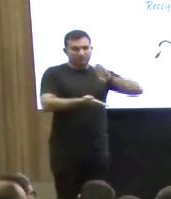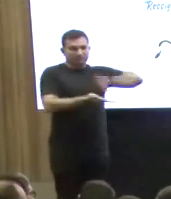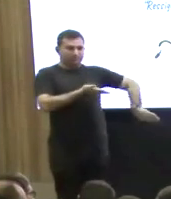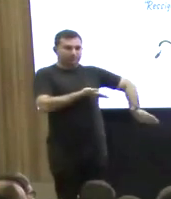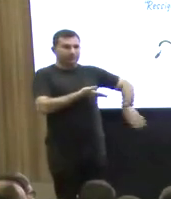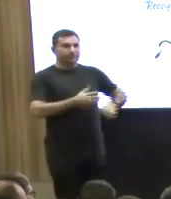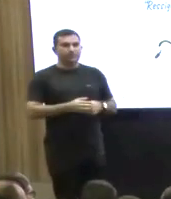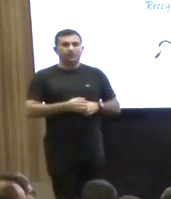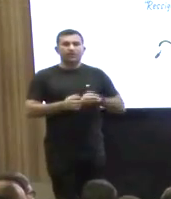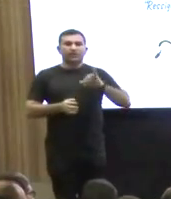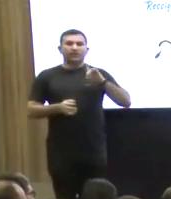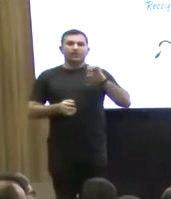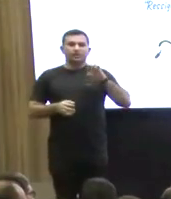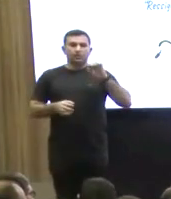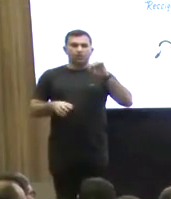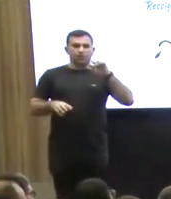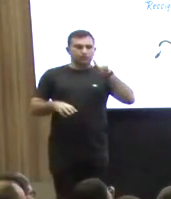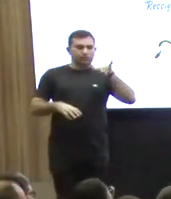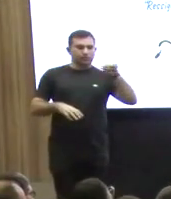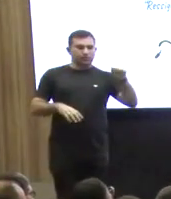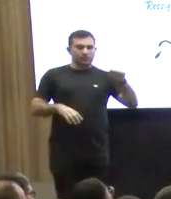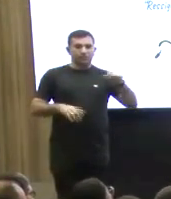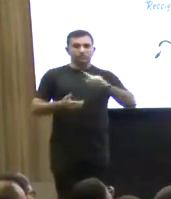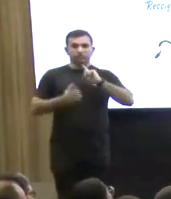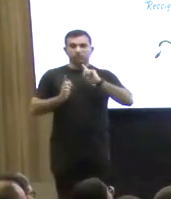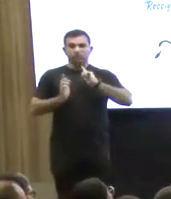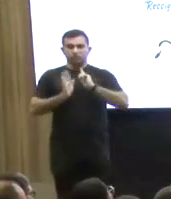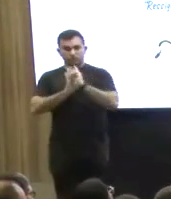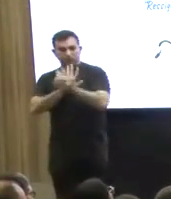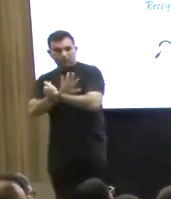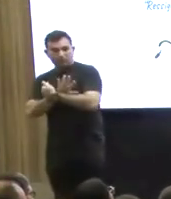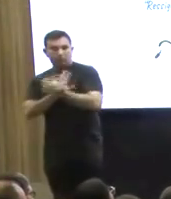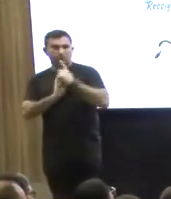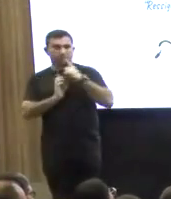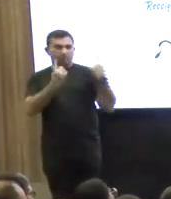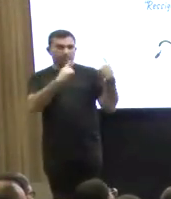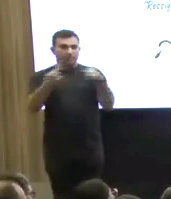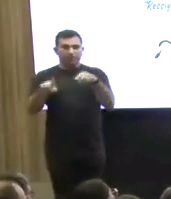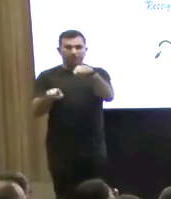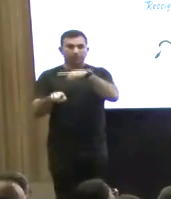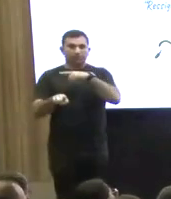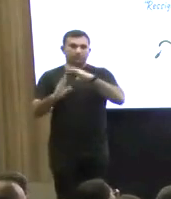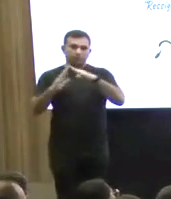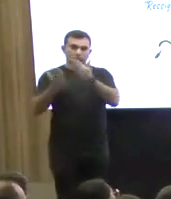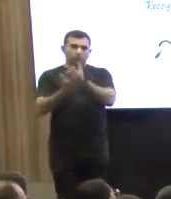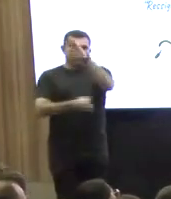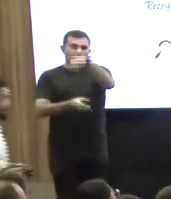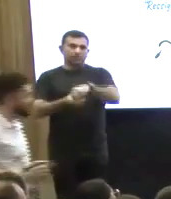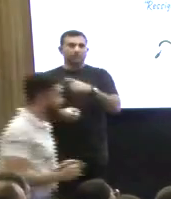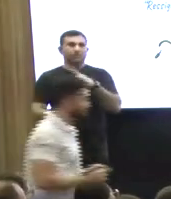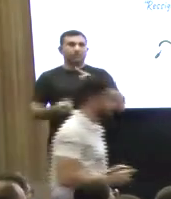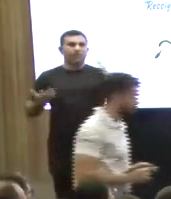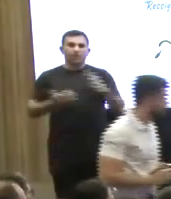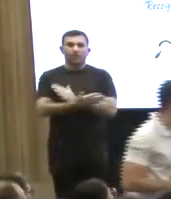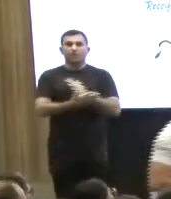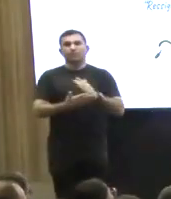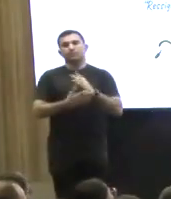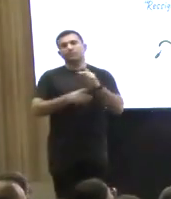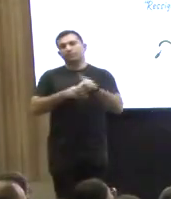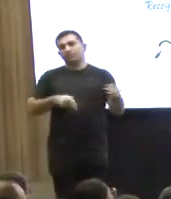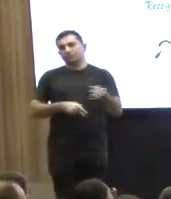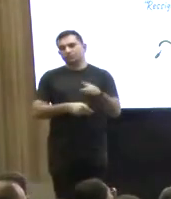como ideologia de gênero ou doutrinação nas escolas brasileiras, feitas por grupos de docentes ou